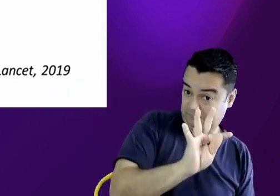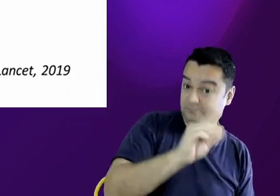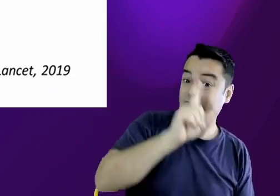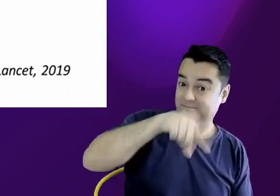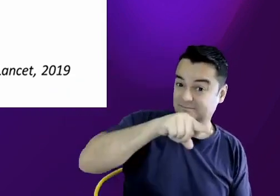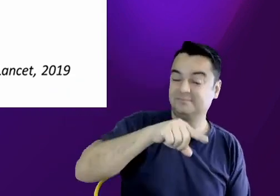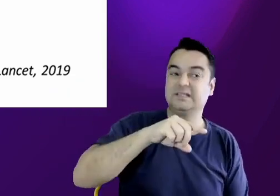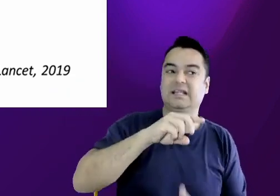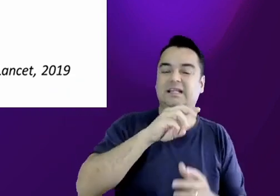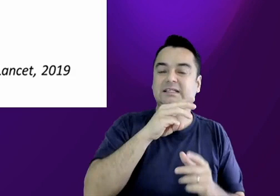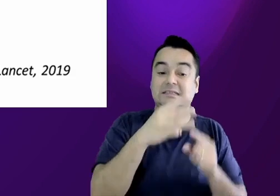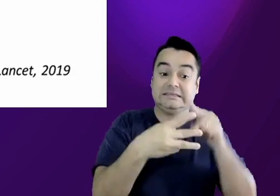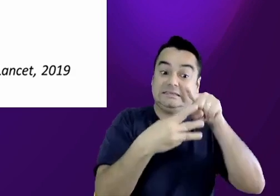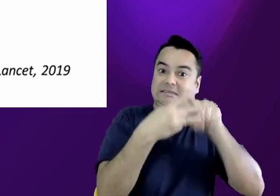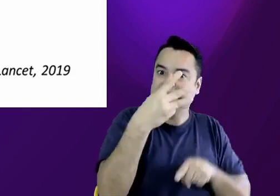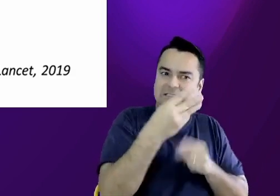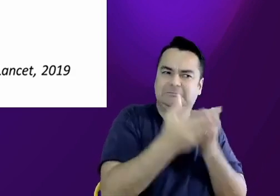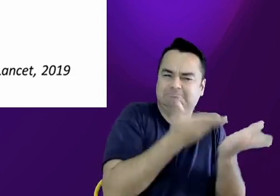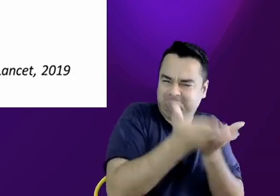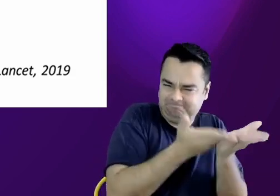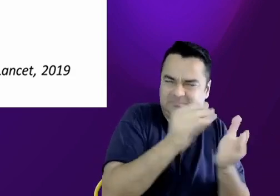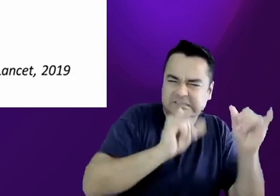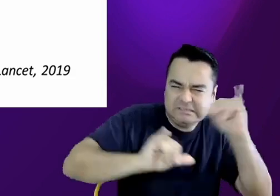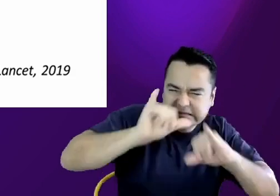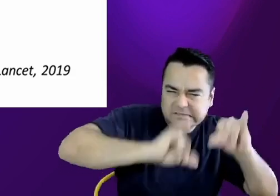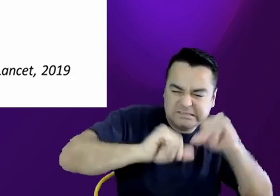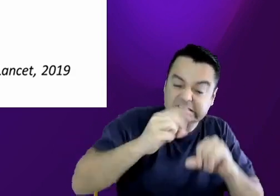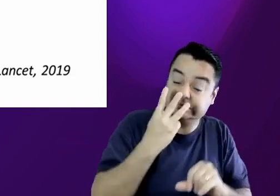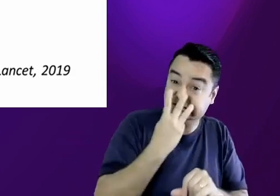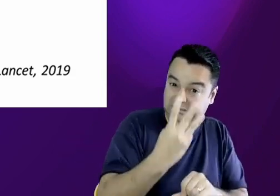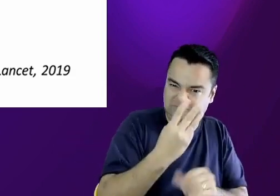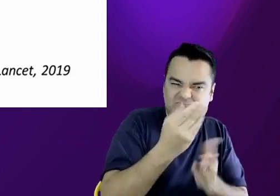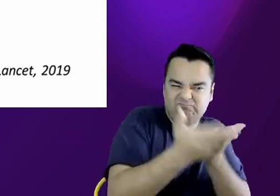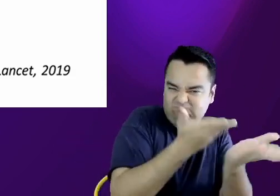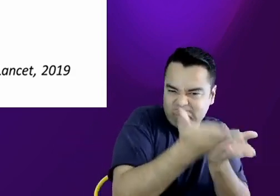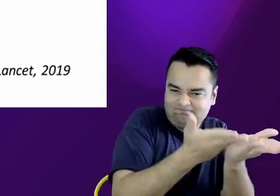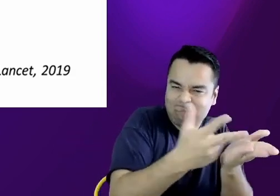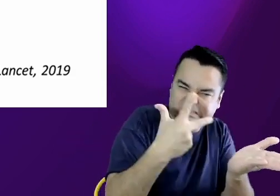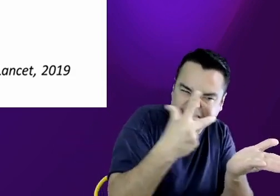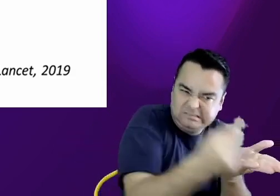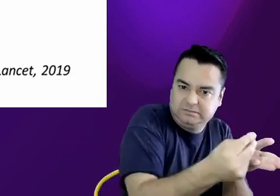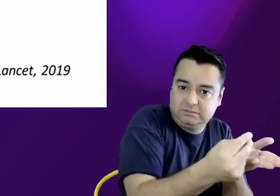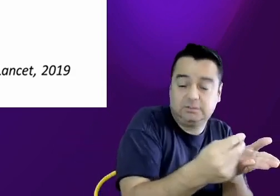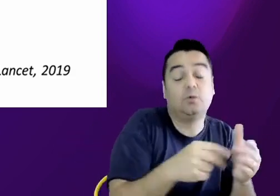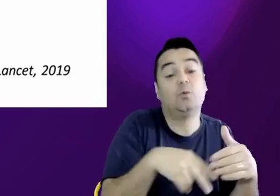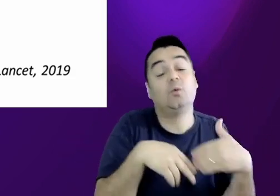com oxaliplatina, docetaxel e fluoracil, ou